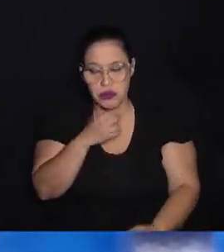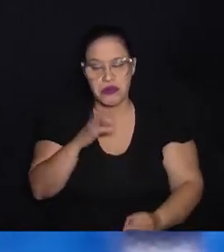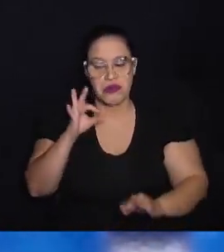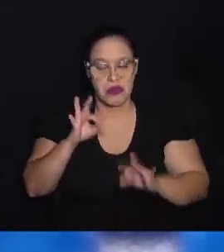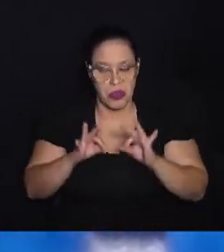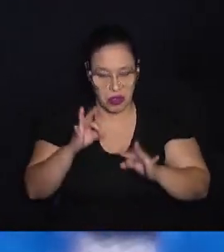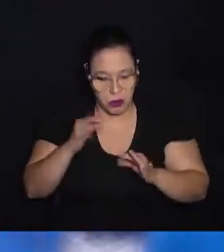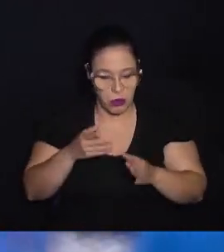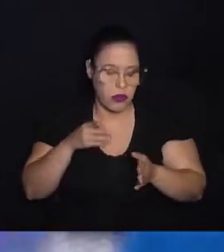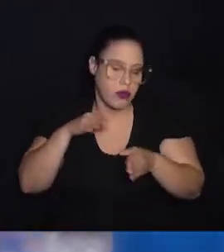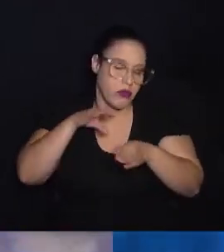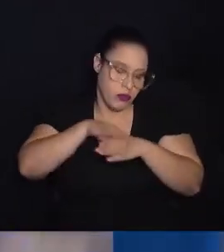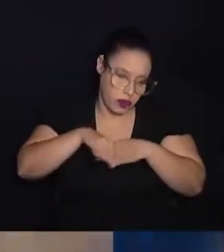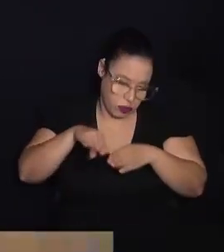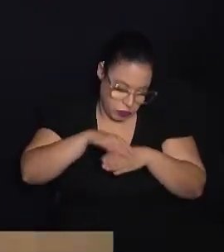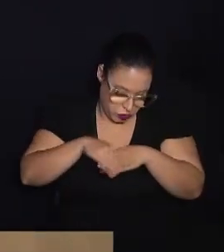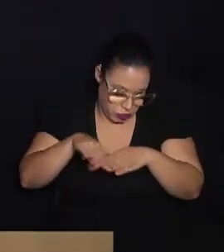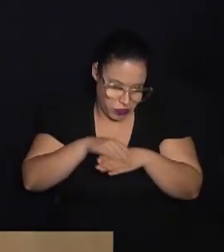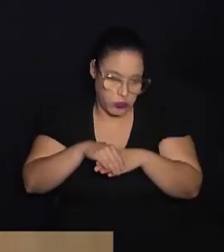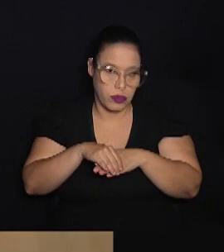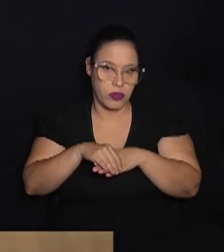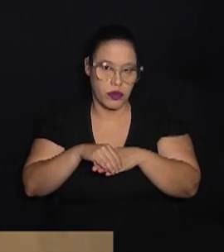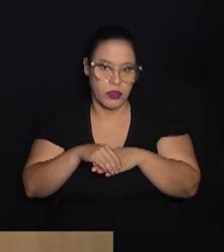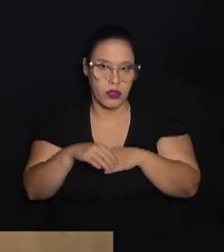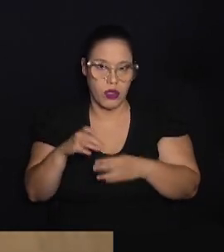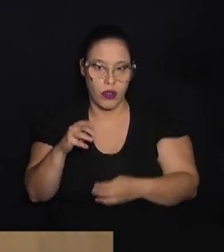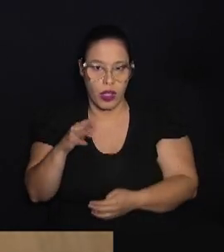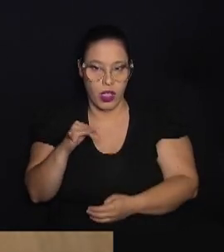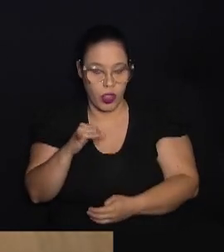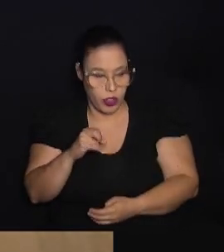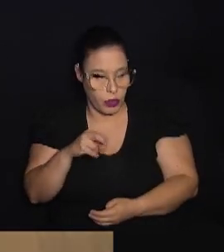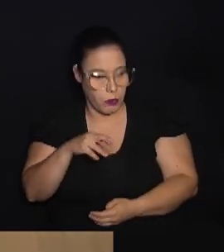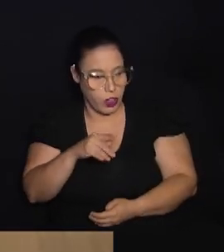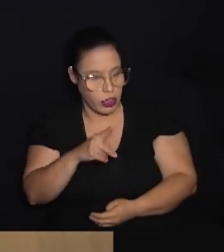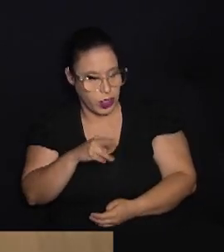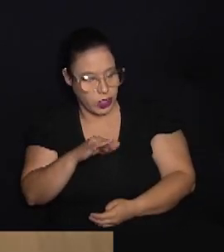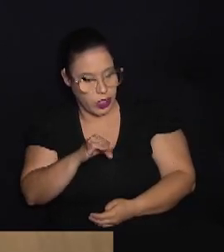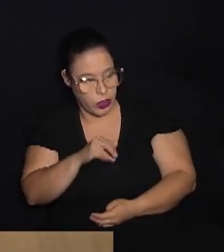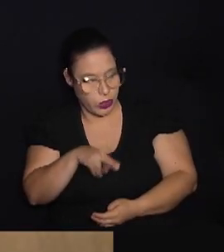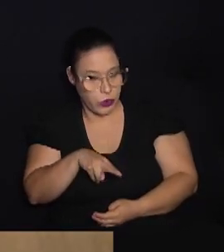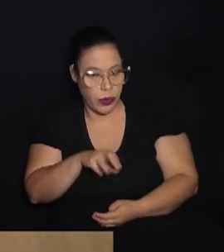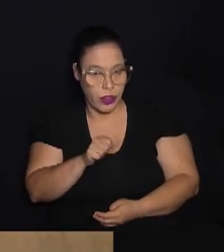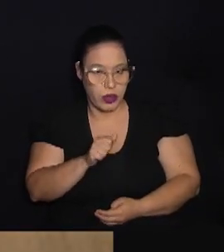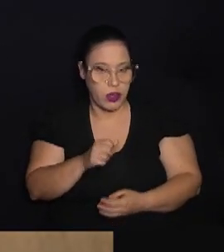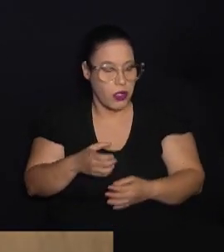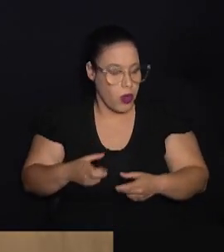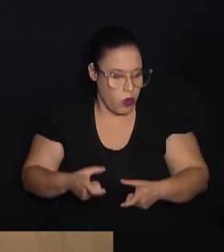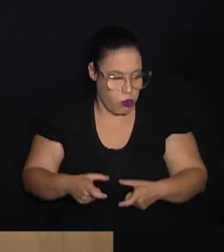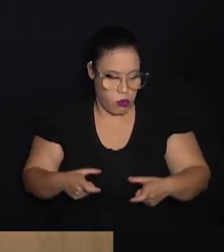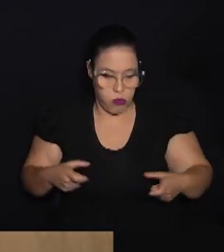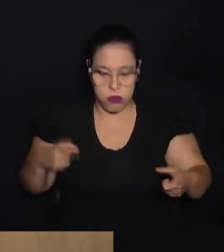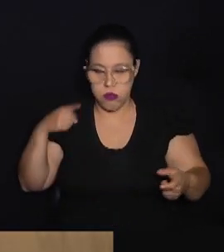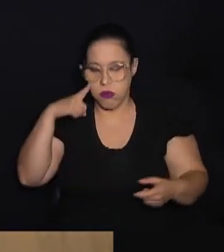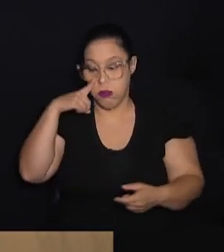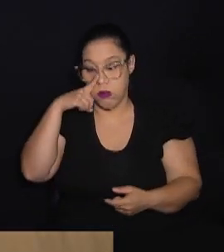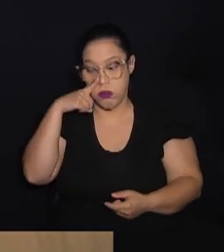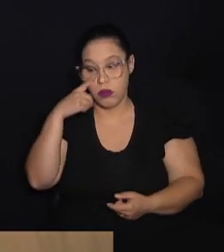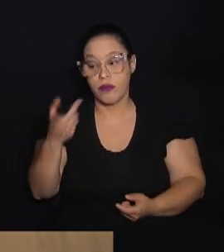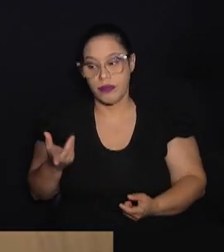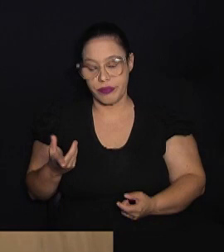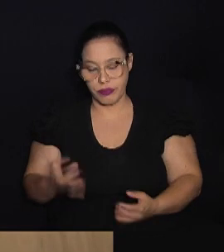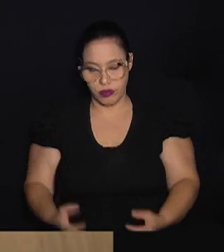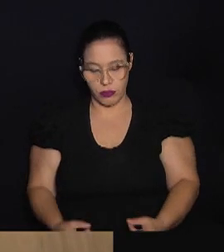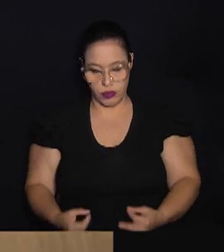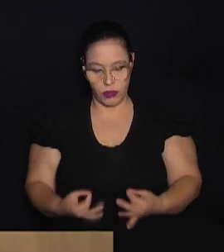as recomendações de você fazer tanto estrógeno quanto progesterona, você não tem esse aumento de risco